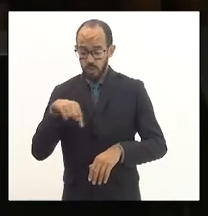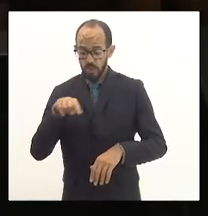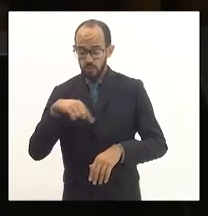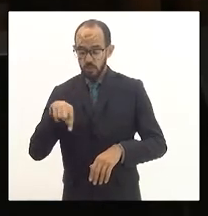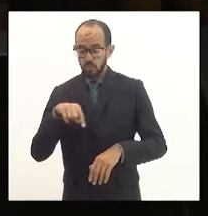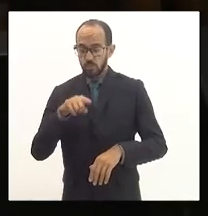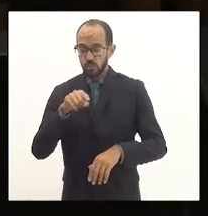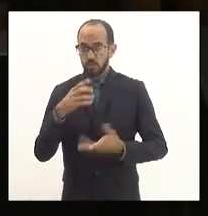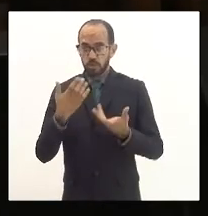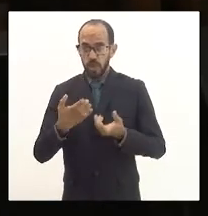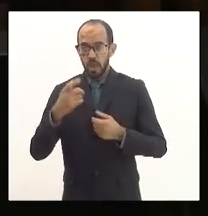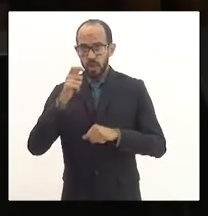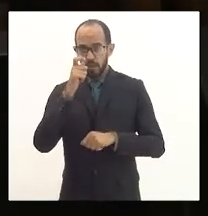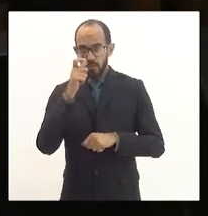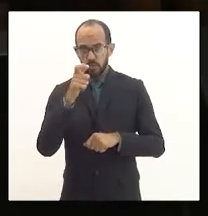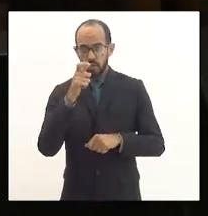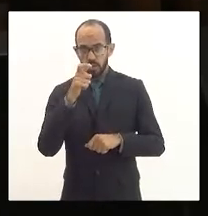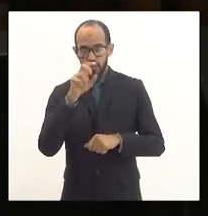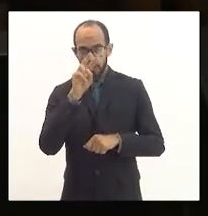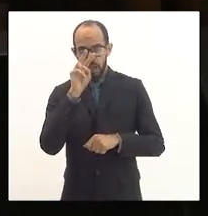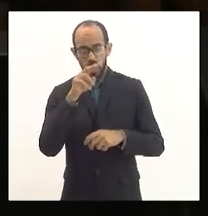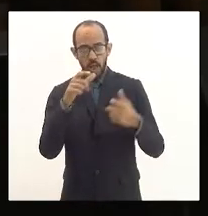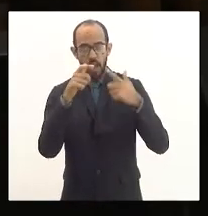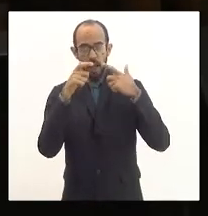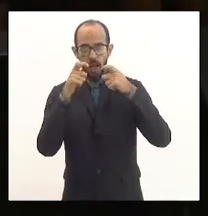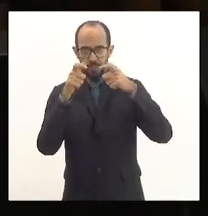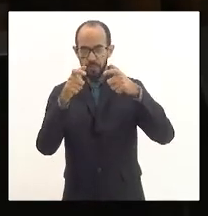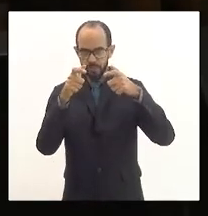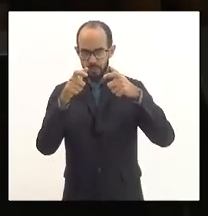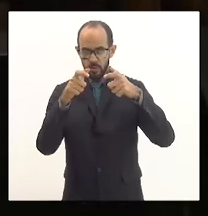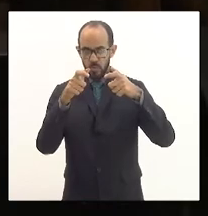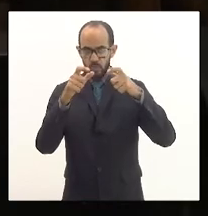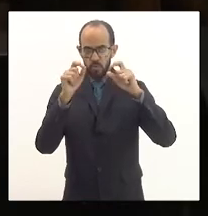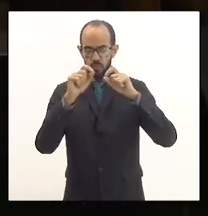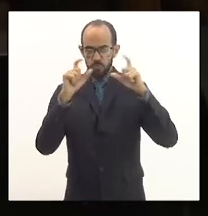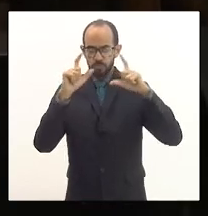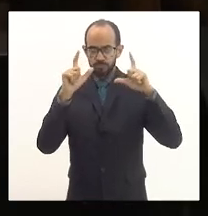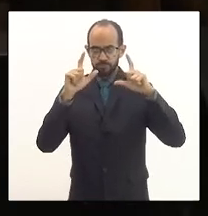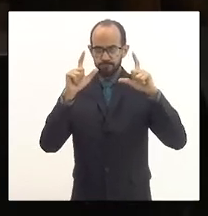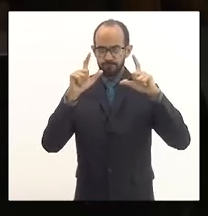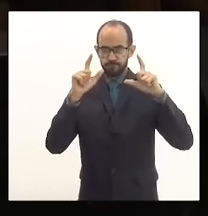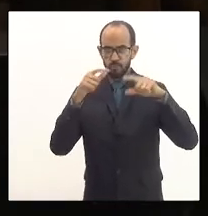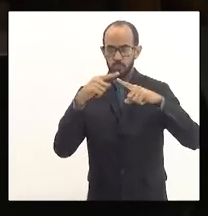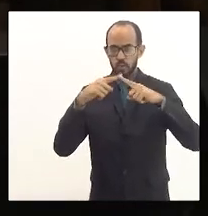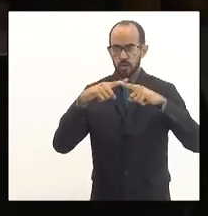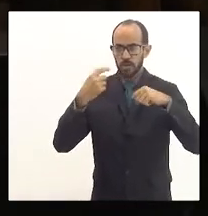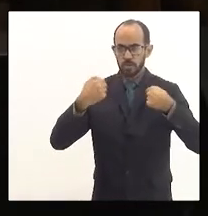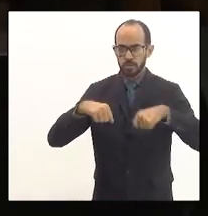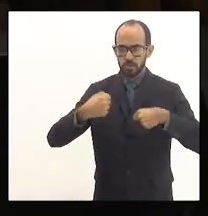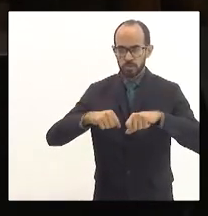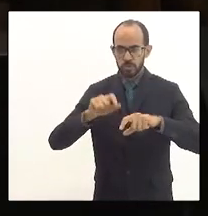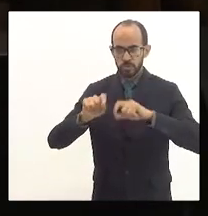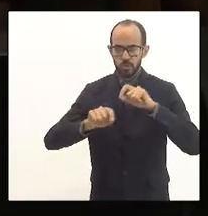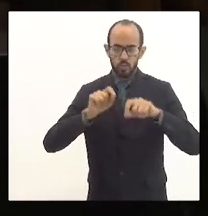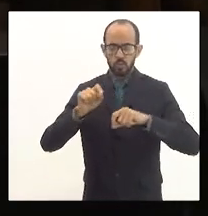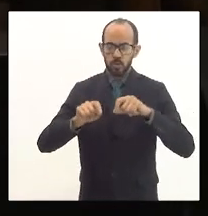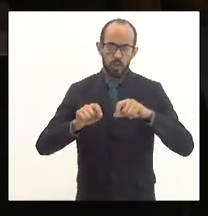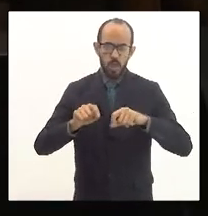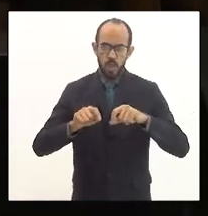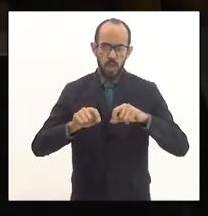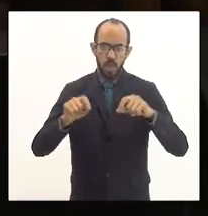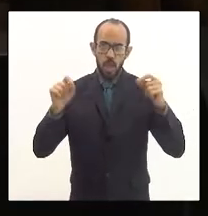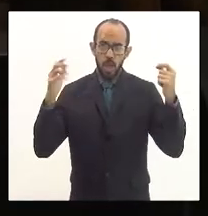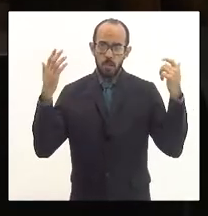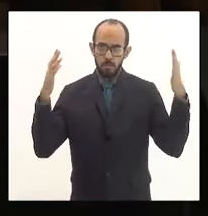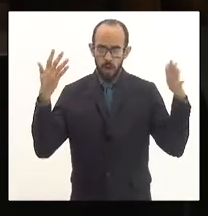querem chamar atenção porque necessitam não só é de